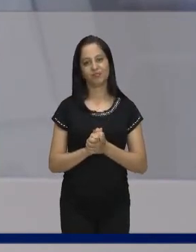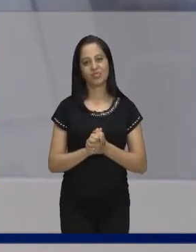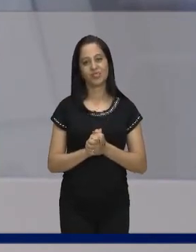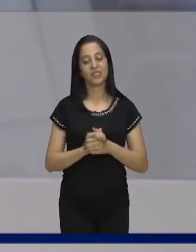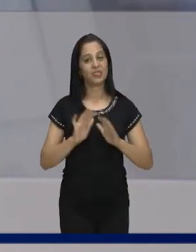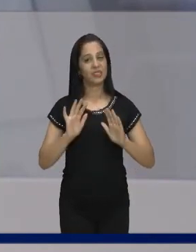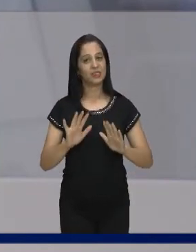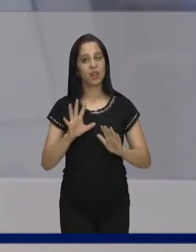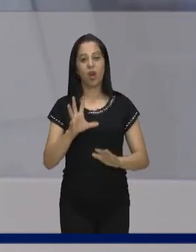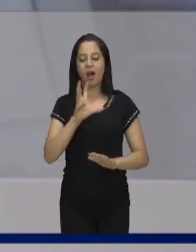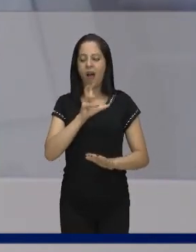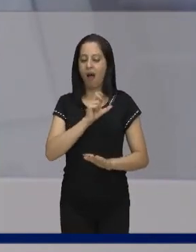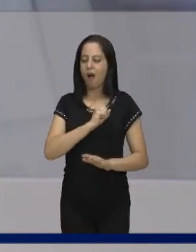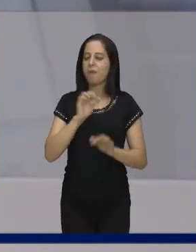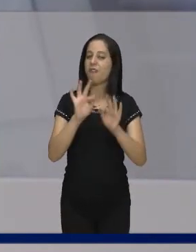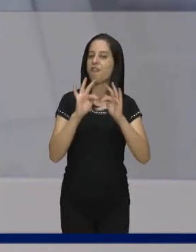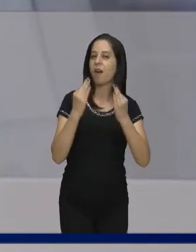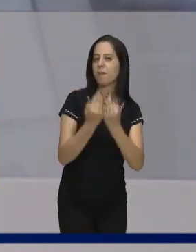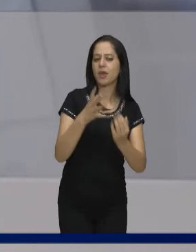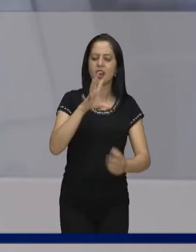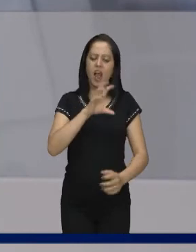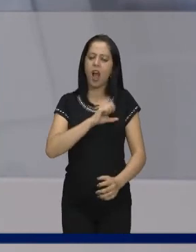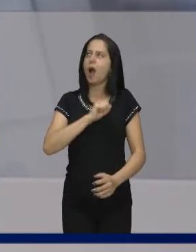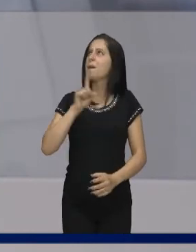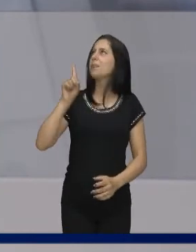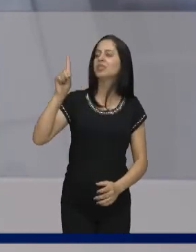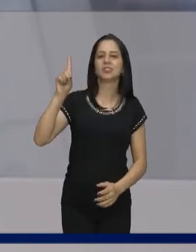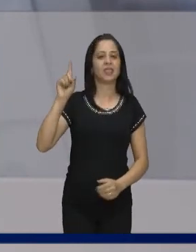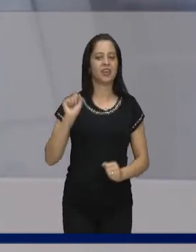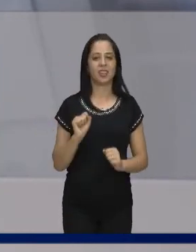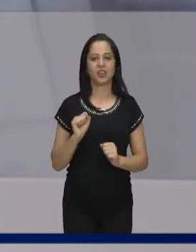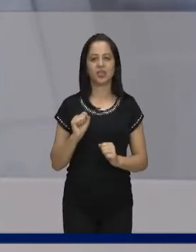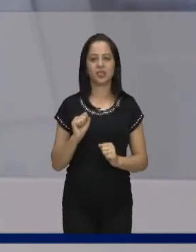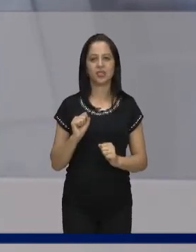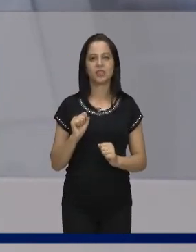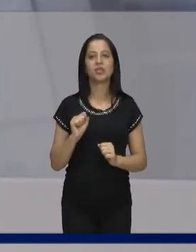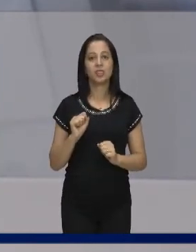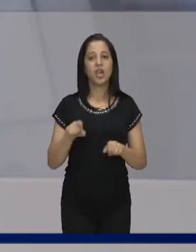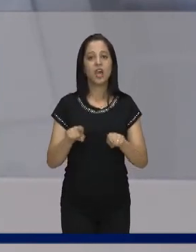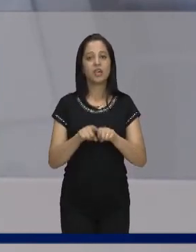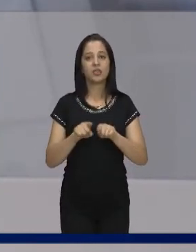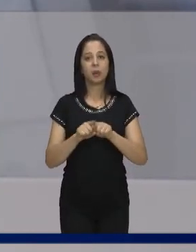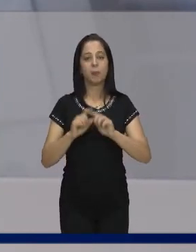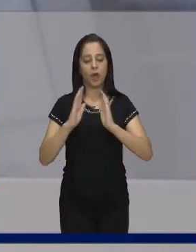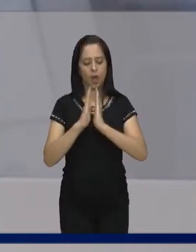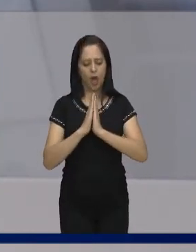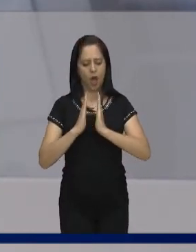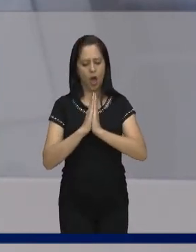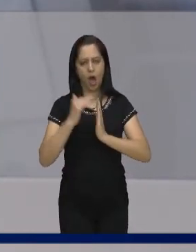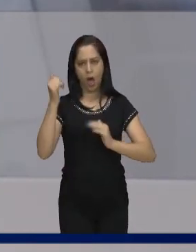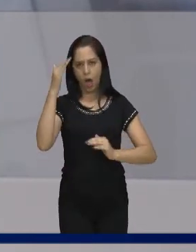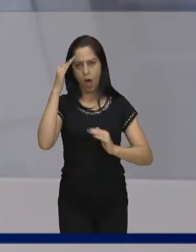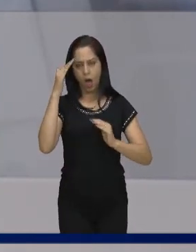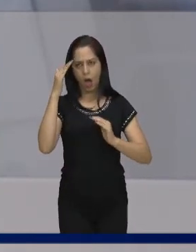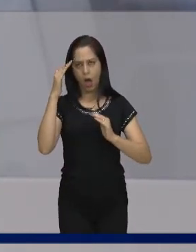que é o amor à família, amor a Deus. Né, sou devoto de Nossa Senhora Aparecida.